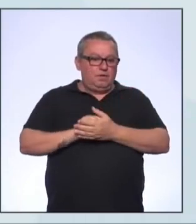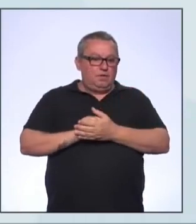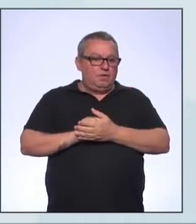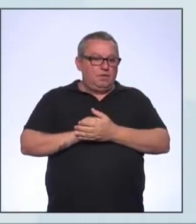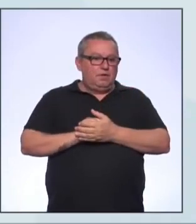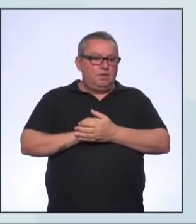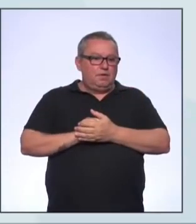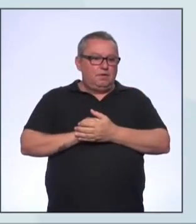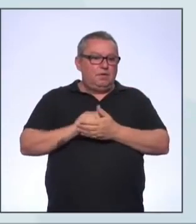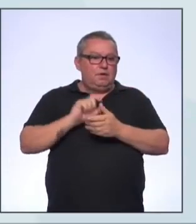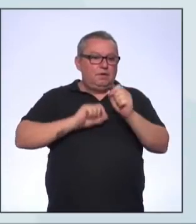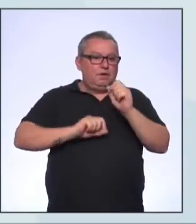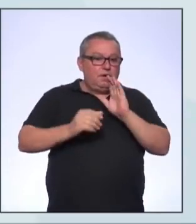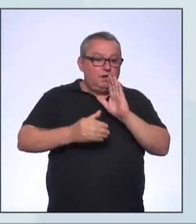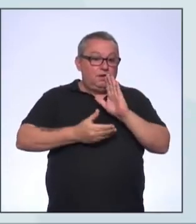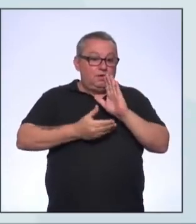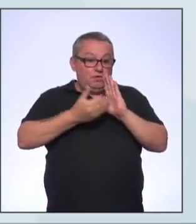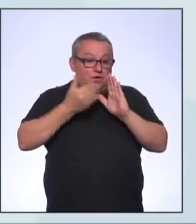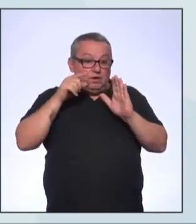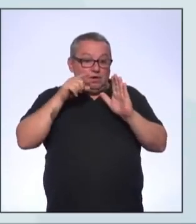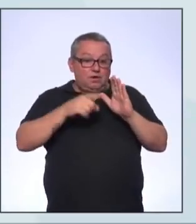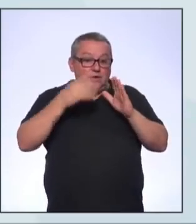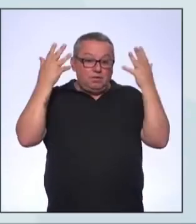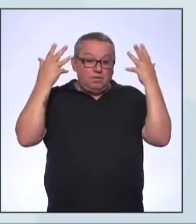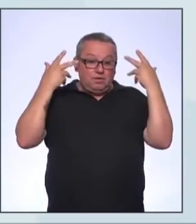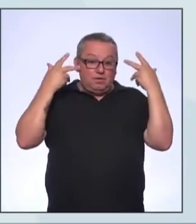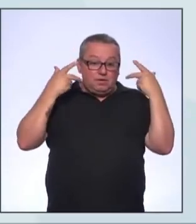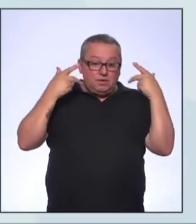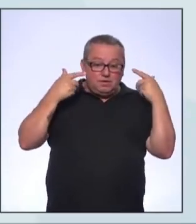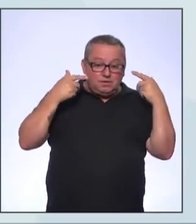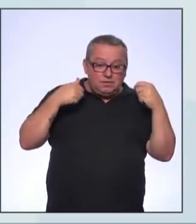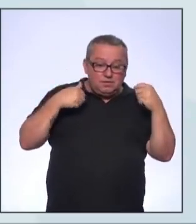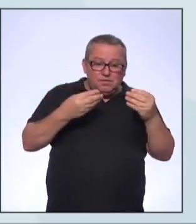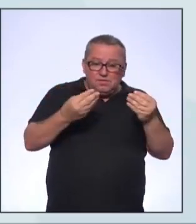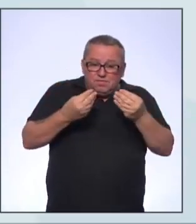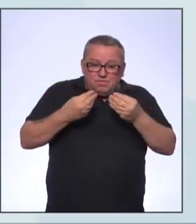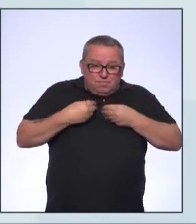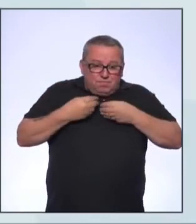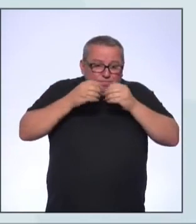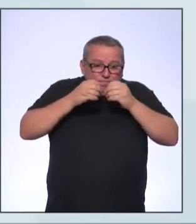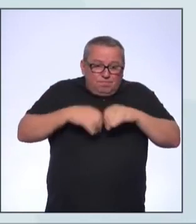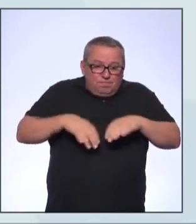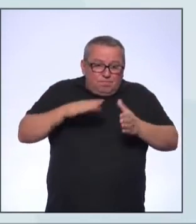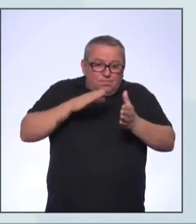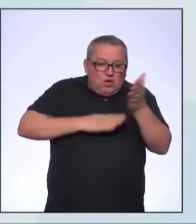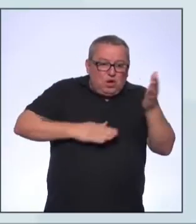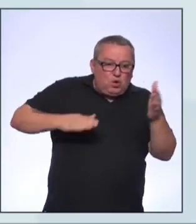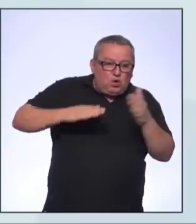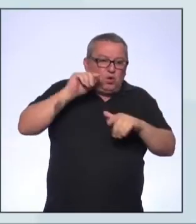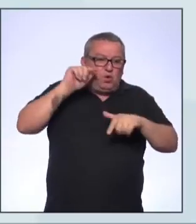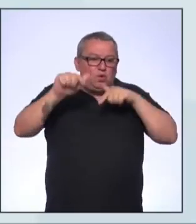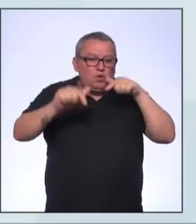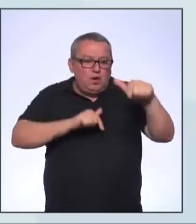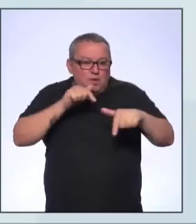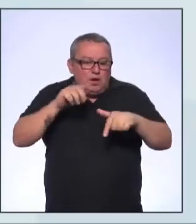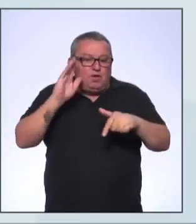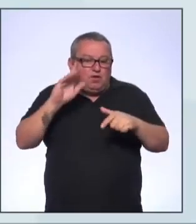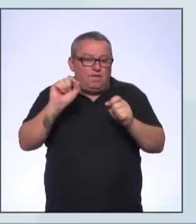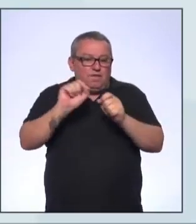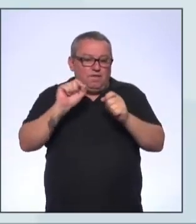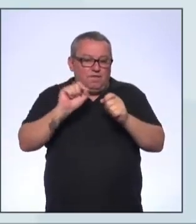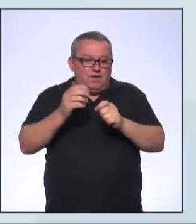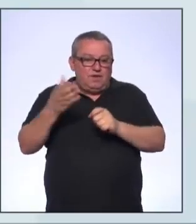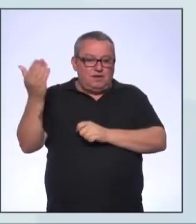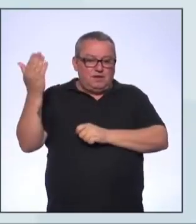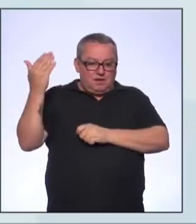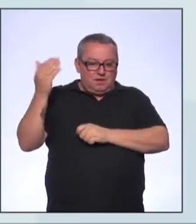Vigilância Sanitária e que a retirada desses animais acabaria por prejudicar todo o trabalho que já